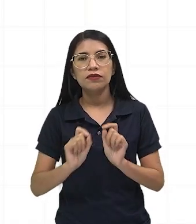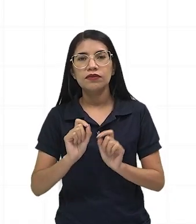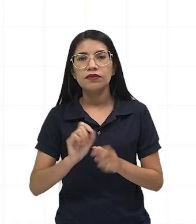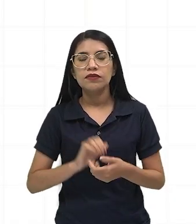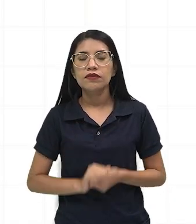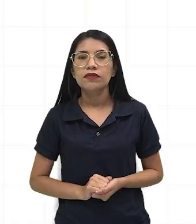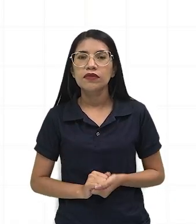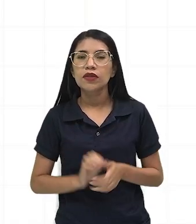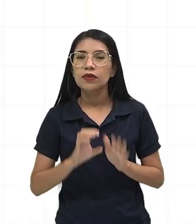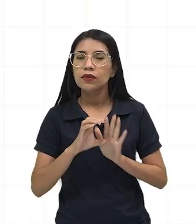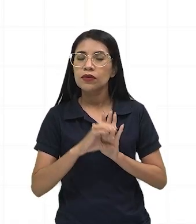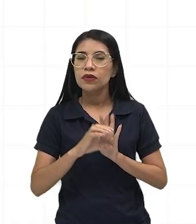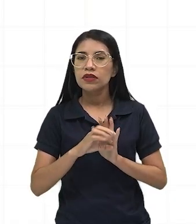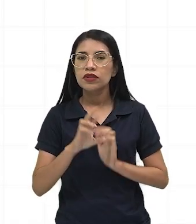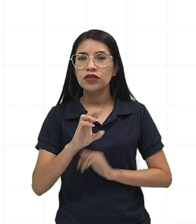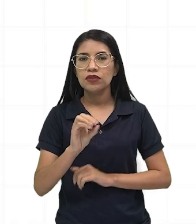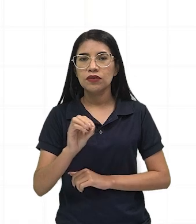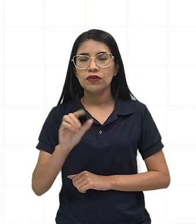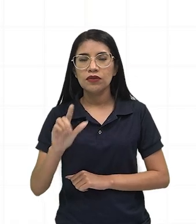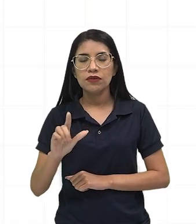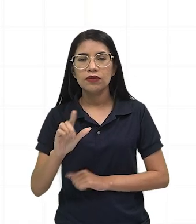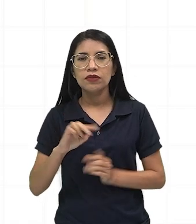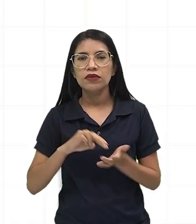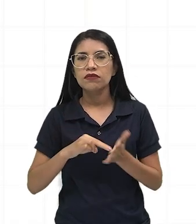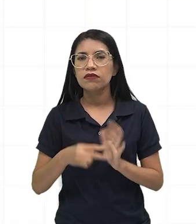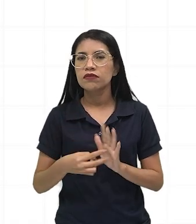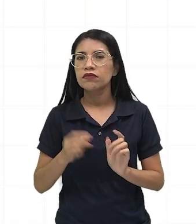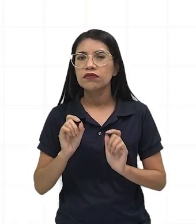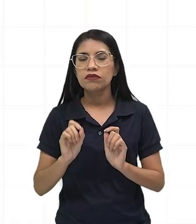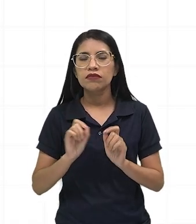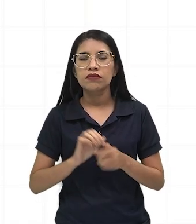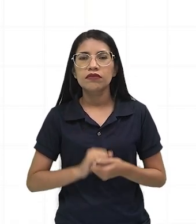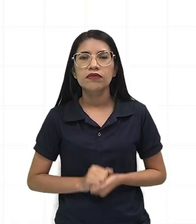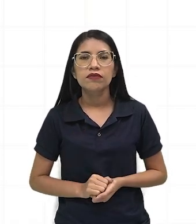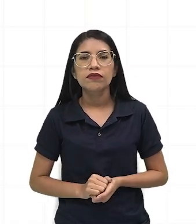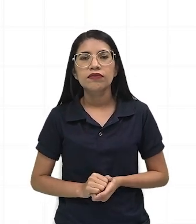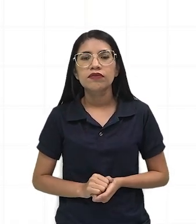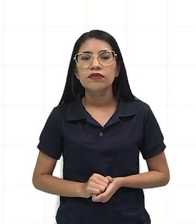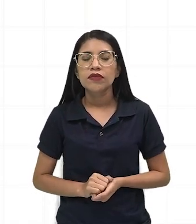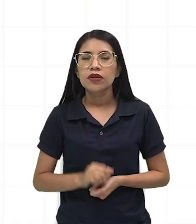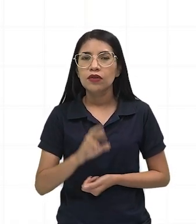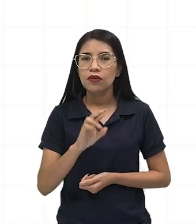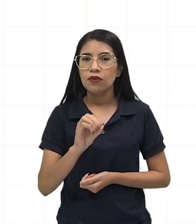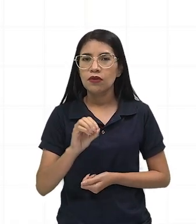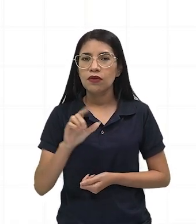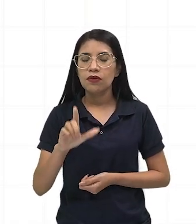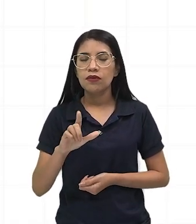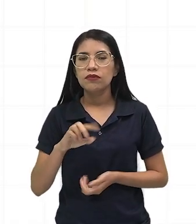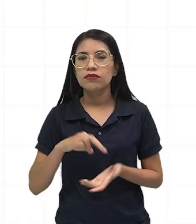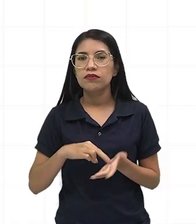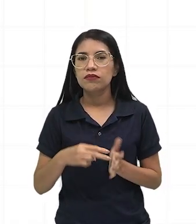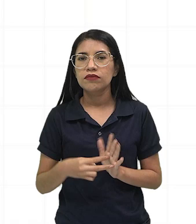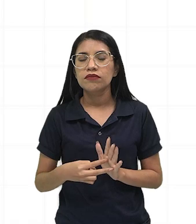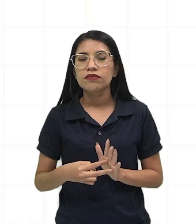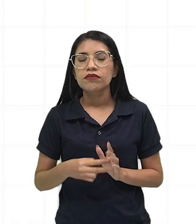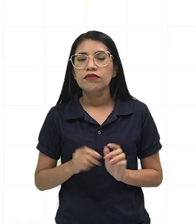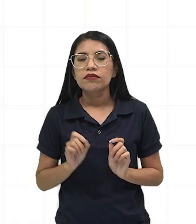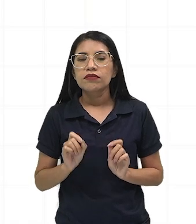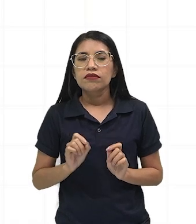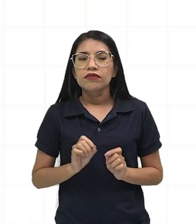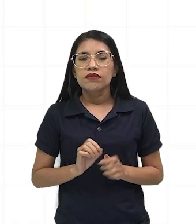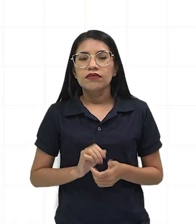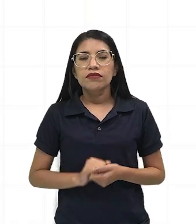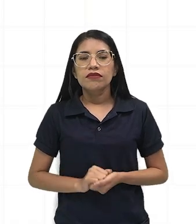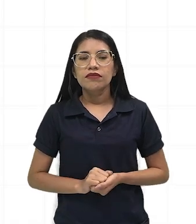apresentar é o conceito de rol. O que significa o rol? O que é o rol? Ó, aqui, ó, o